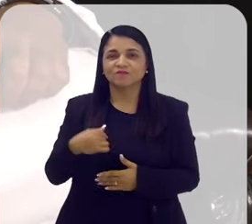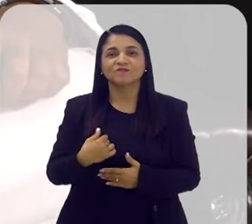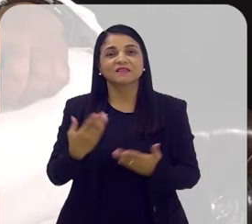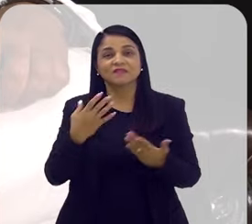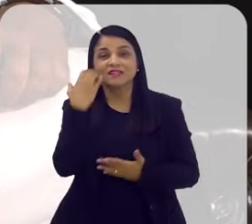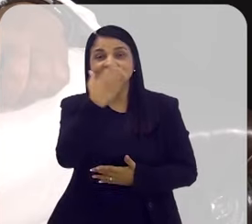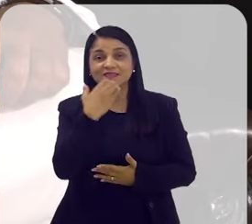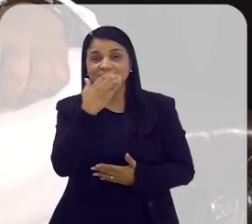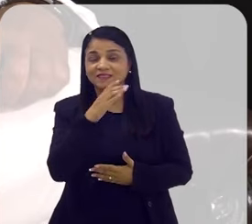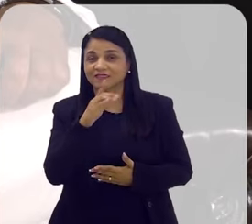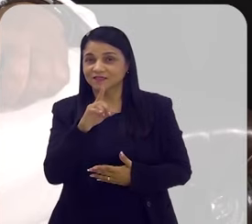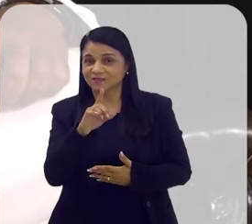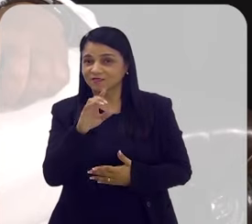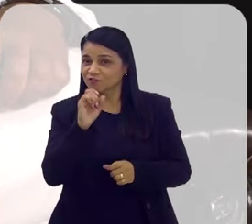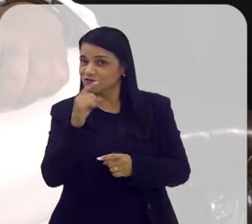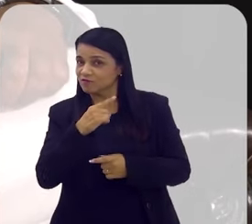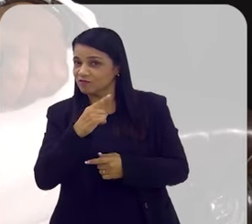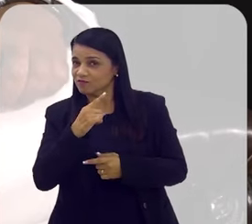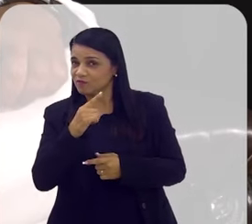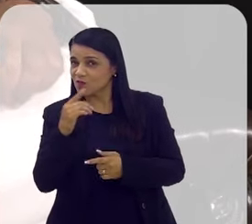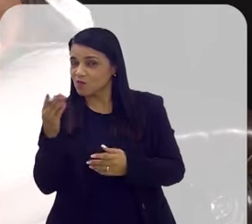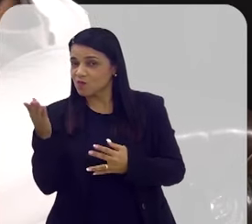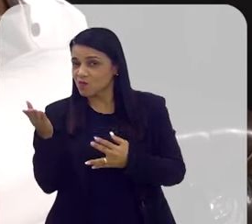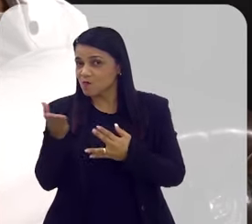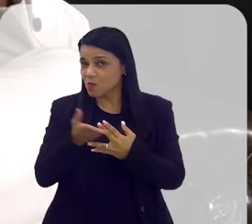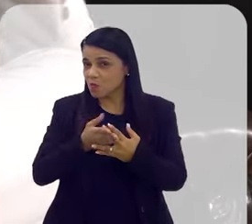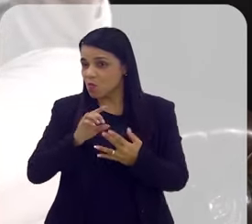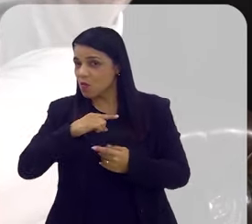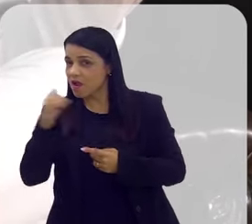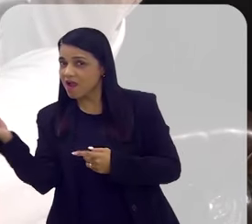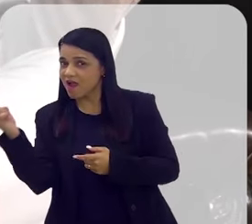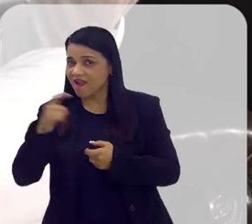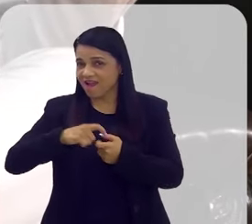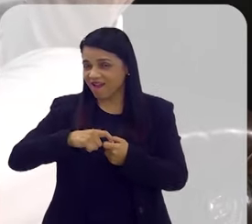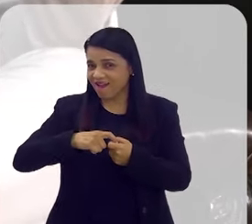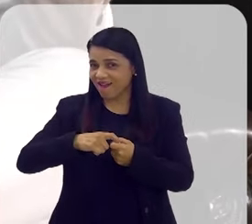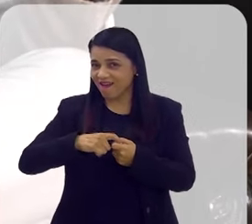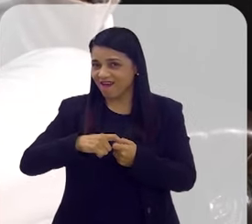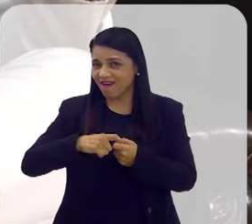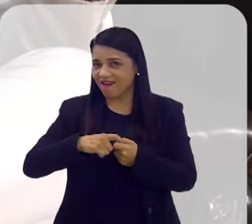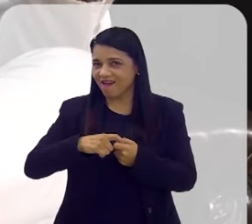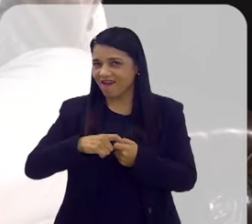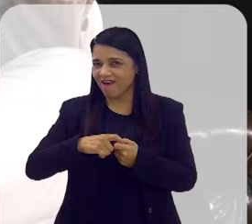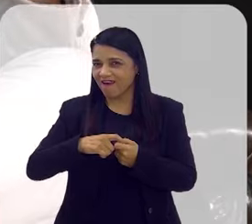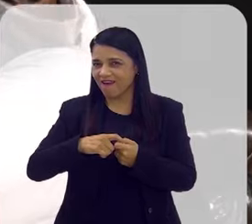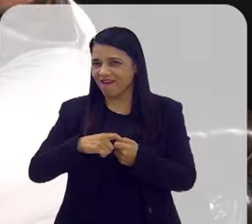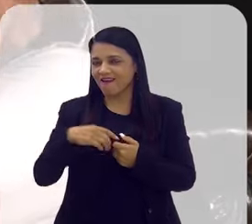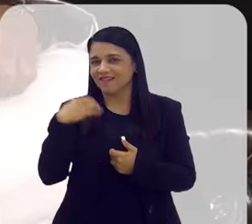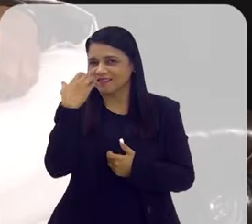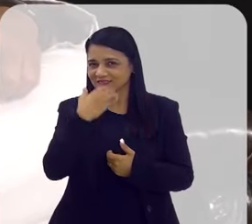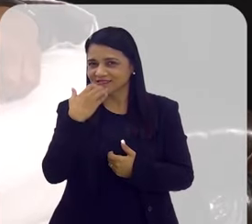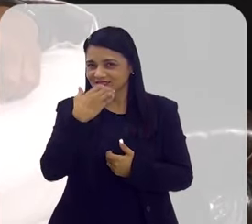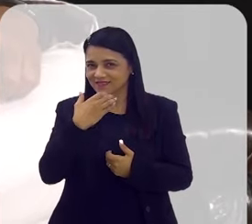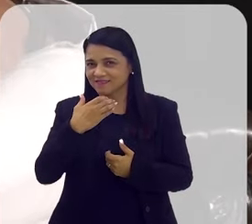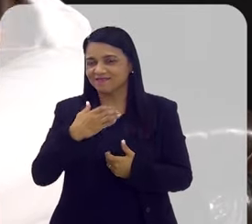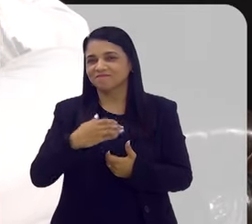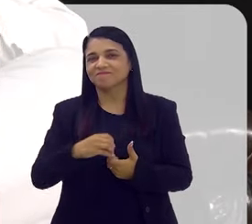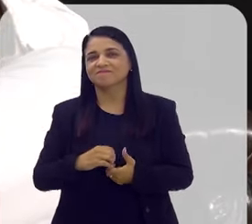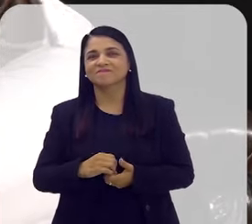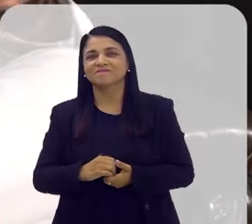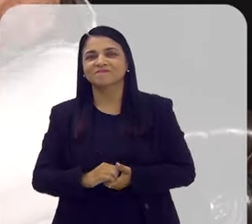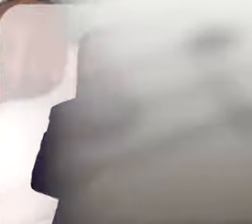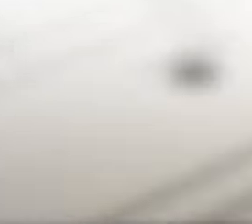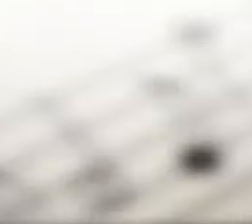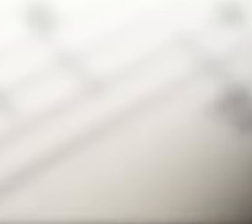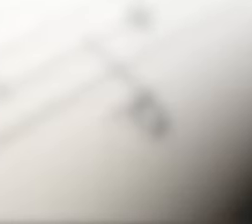que você cante para a gente agora. Amém. Então, só um instantinho, a gente vai colocar um comercial rápido e a gente já está de volta com a